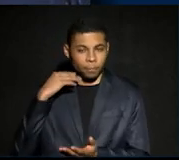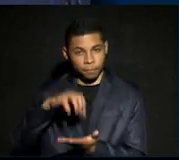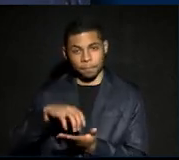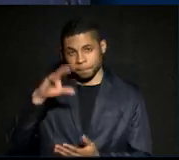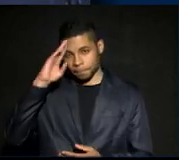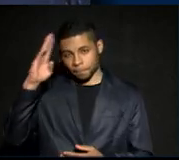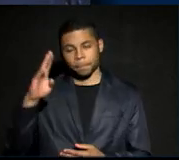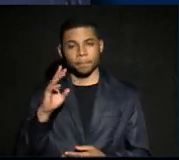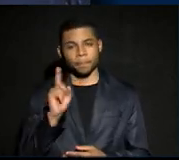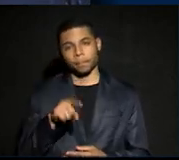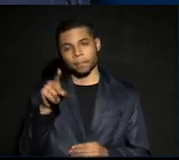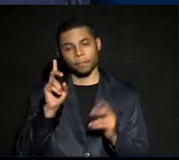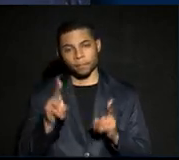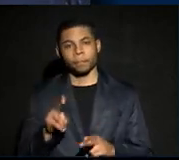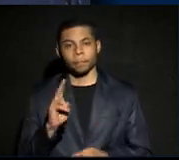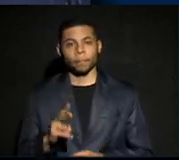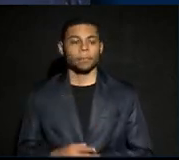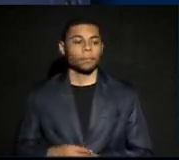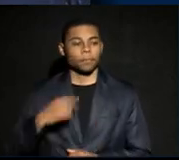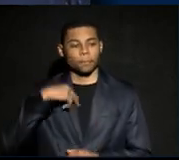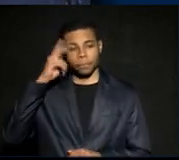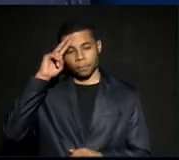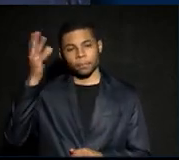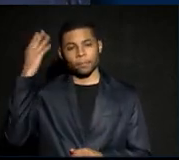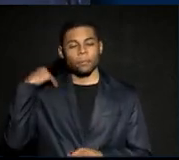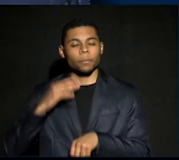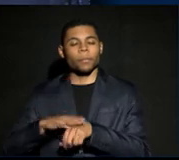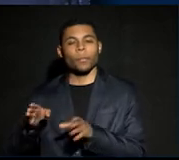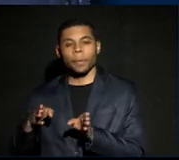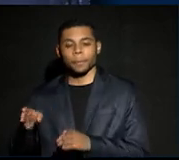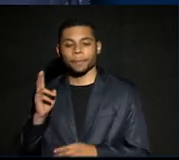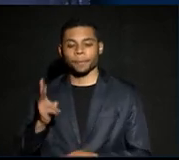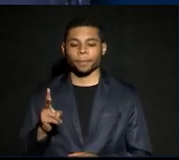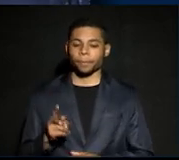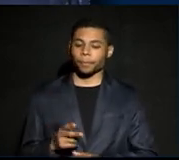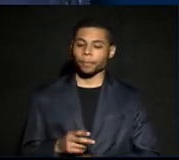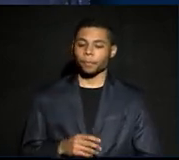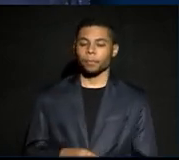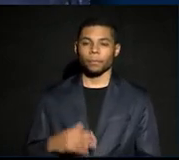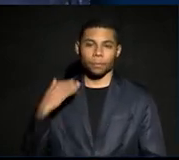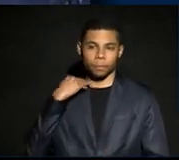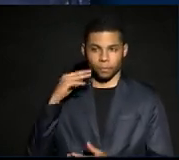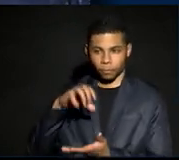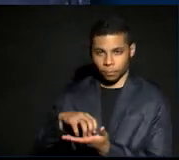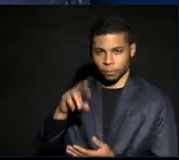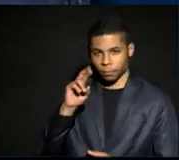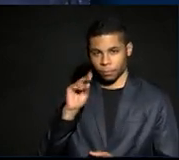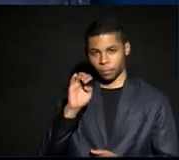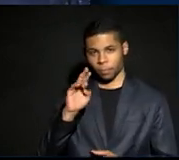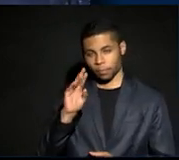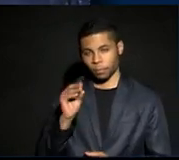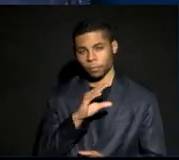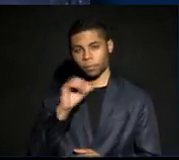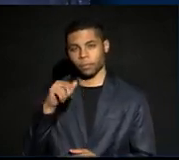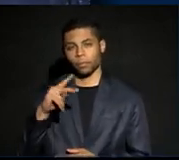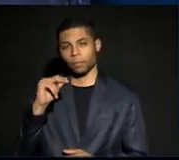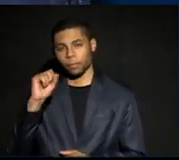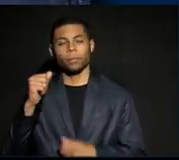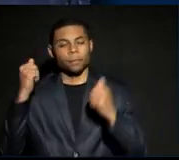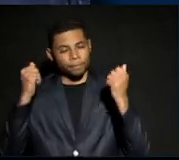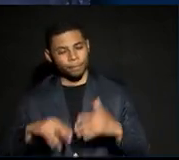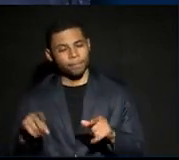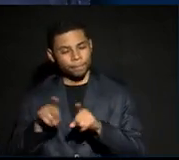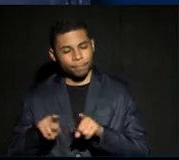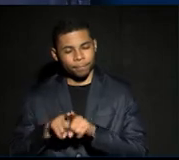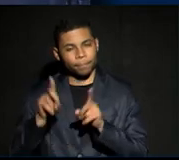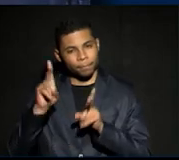foi essa. Eu me lembro, inclusive, de um momento em que o presidente do Banco Central, o Roberto Campos, disse coisas nesse